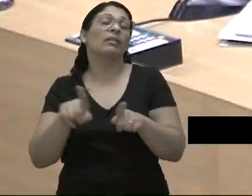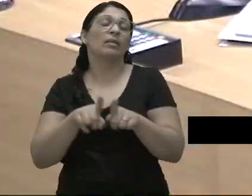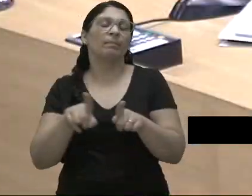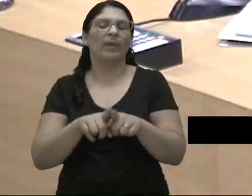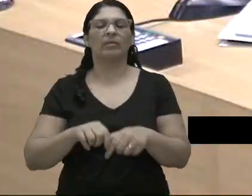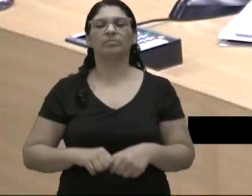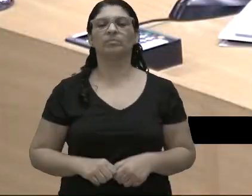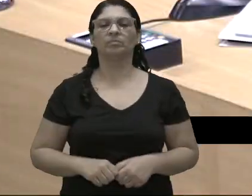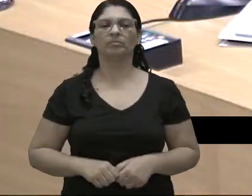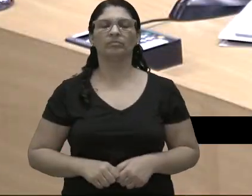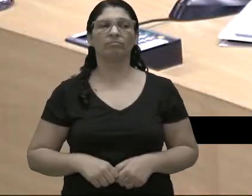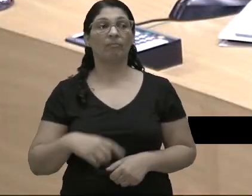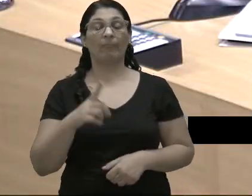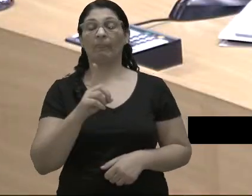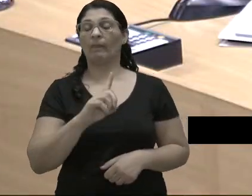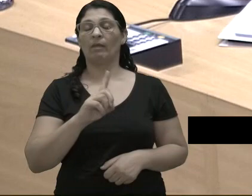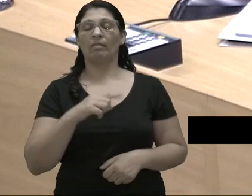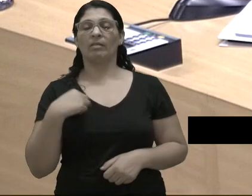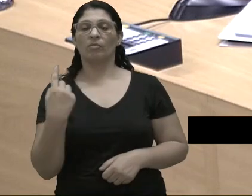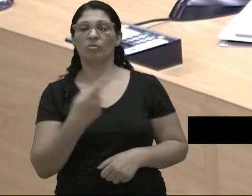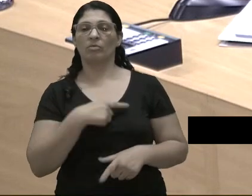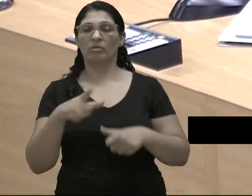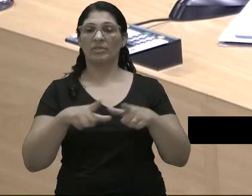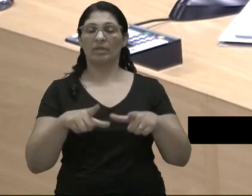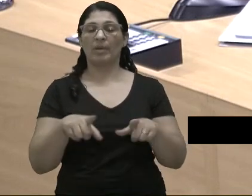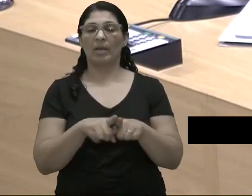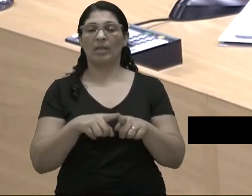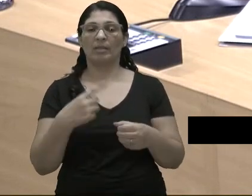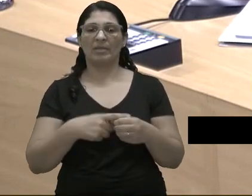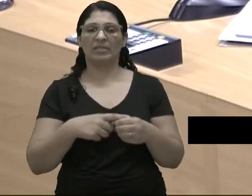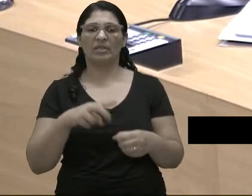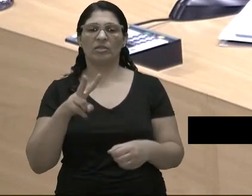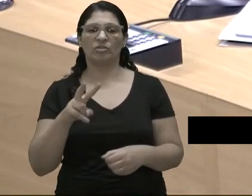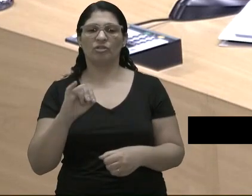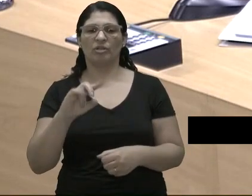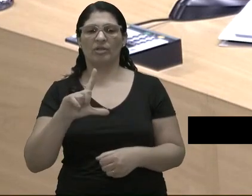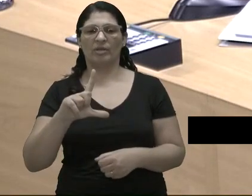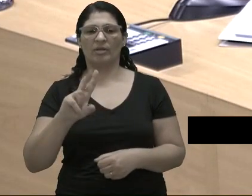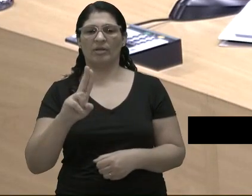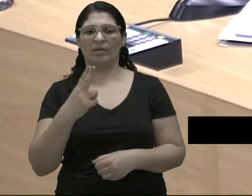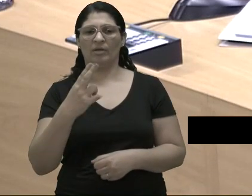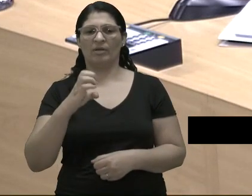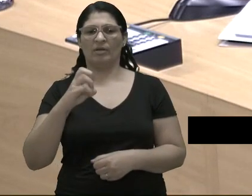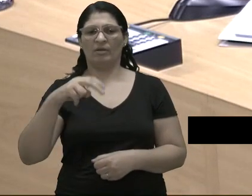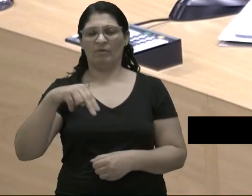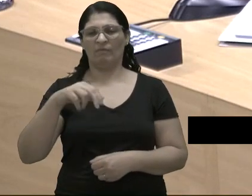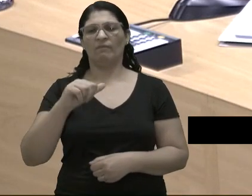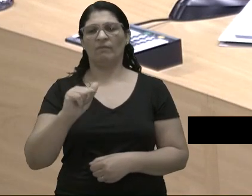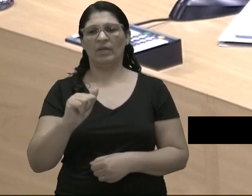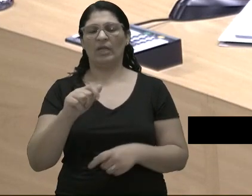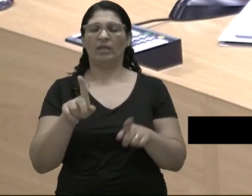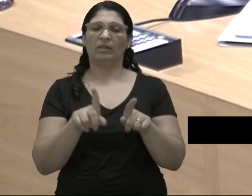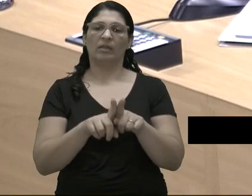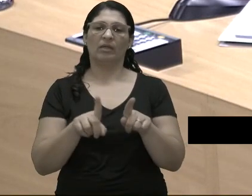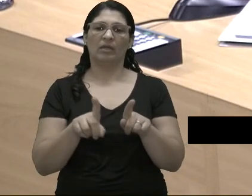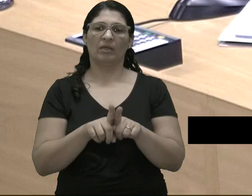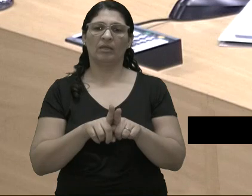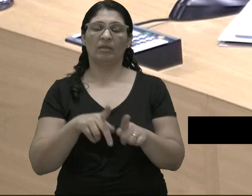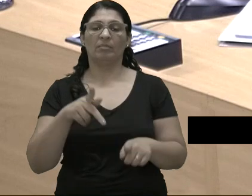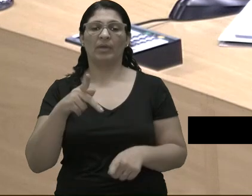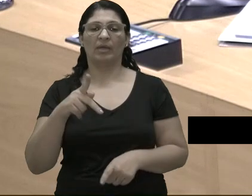Não, nós prestamos serviços também em Vilhena, né, em Rondônia, Vilhena, e também em